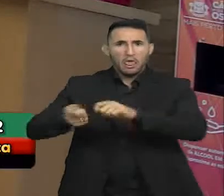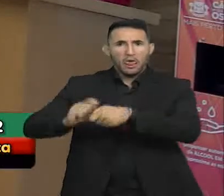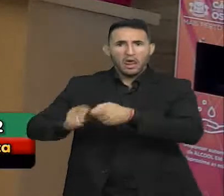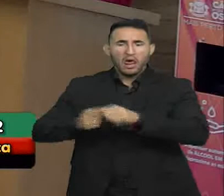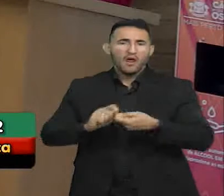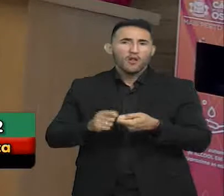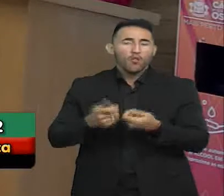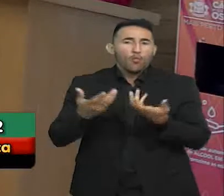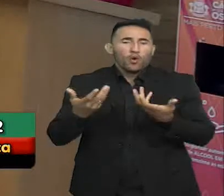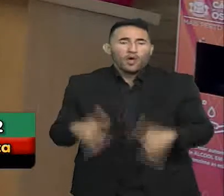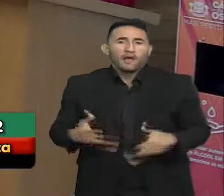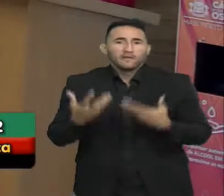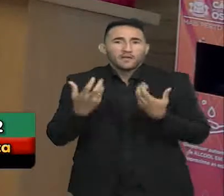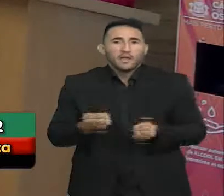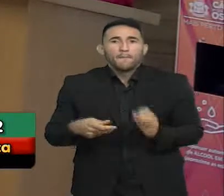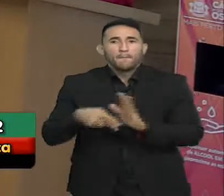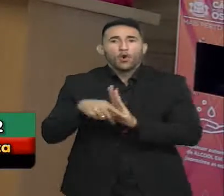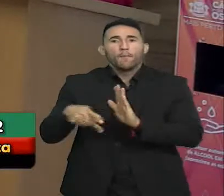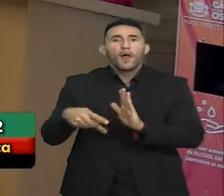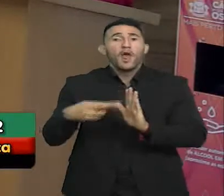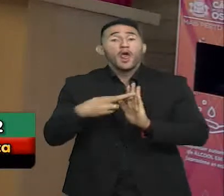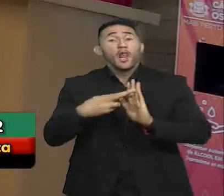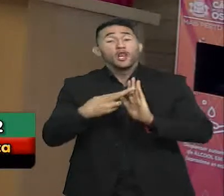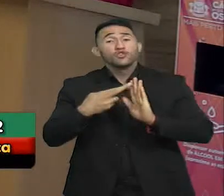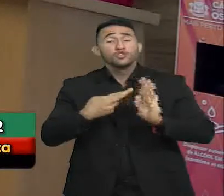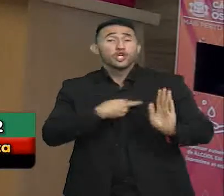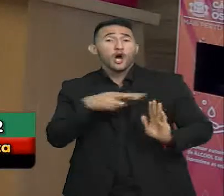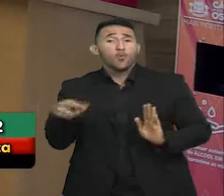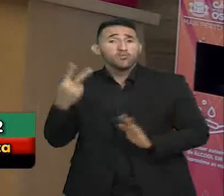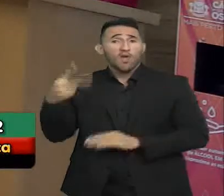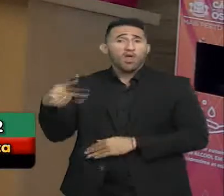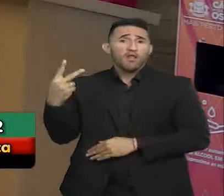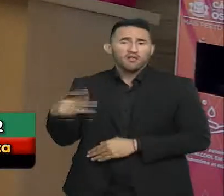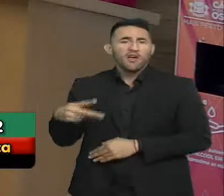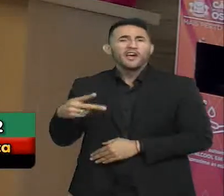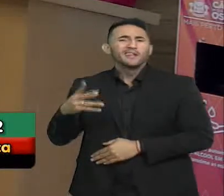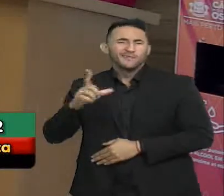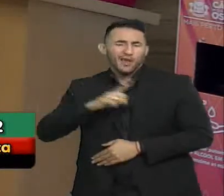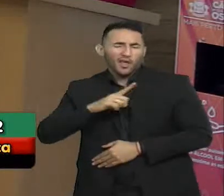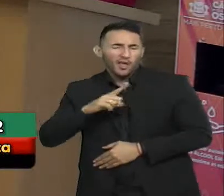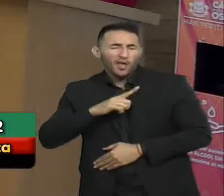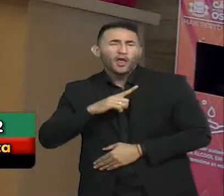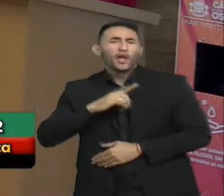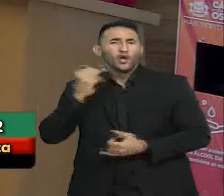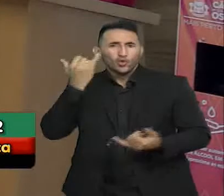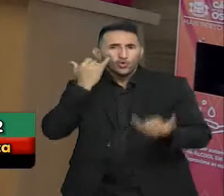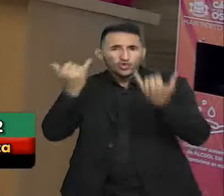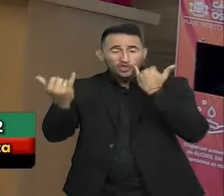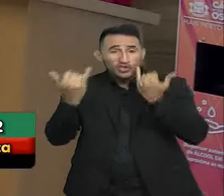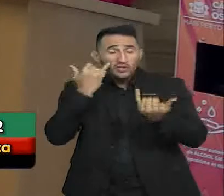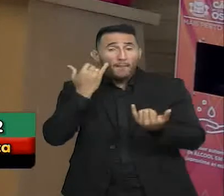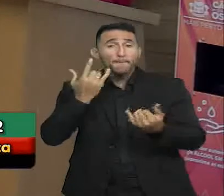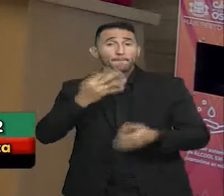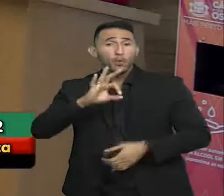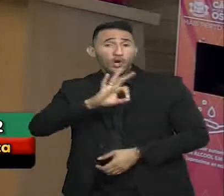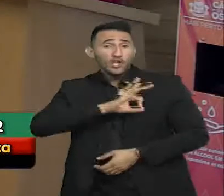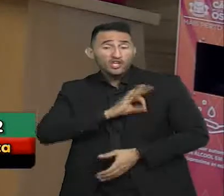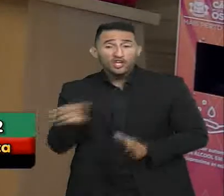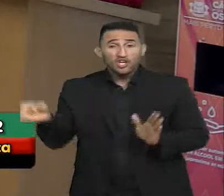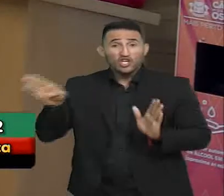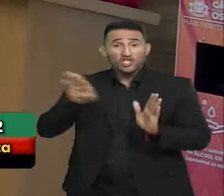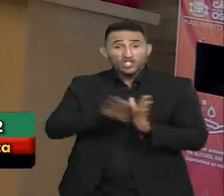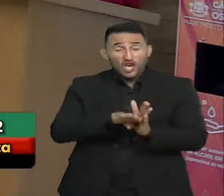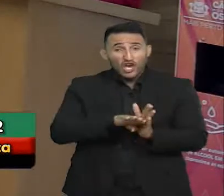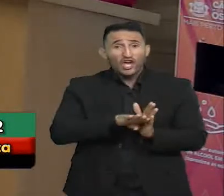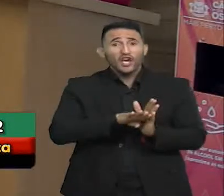de guarda. Nós temos notícia de que a polícia chega no terreiro e manda parar o